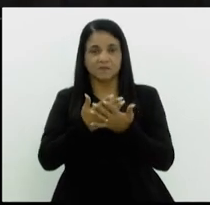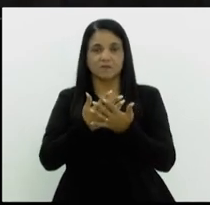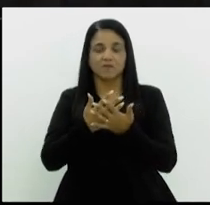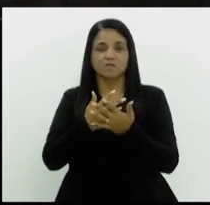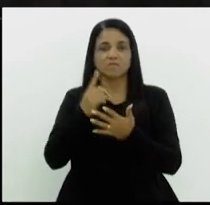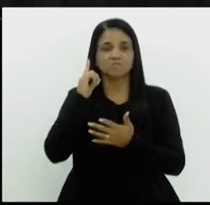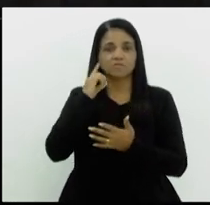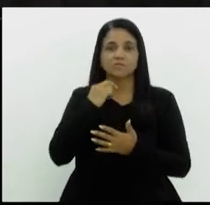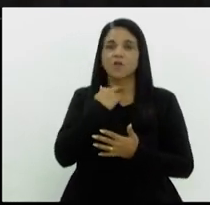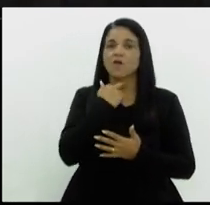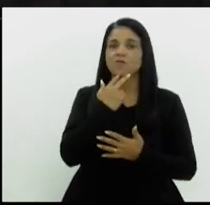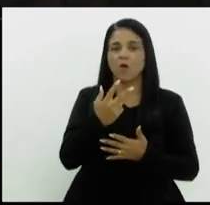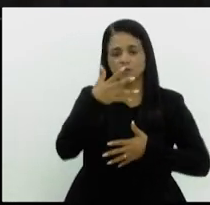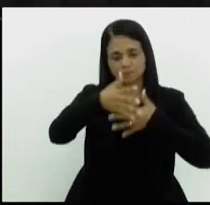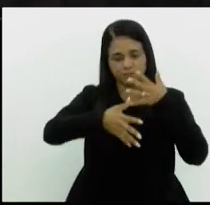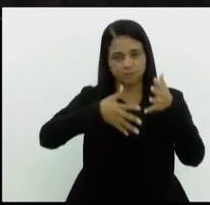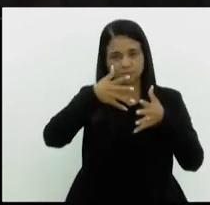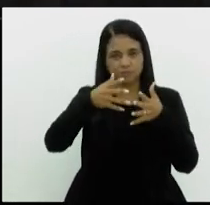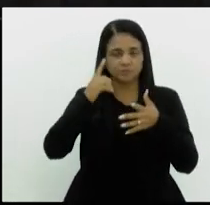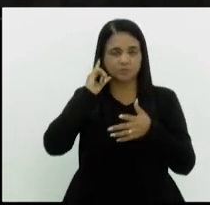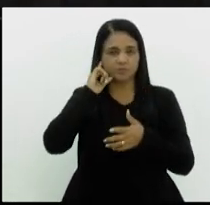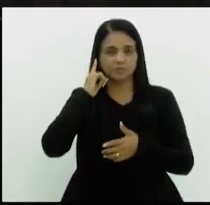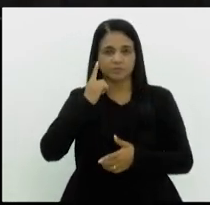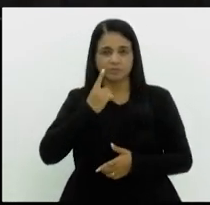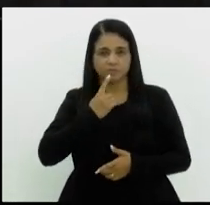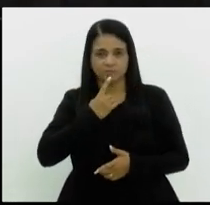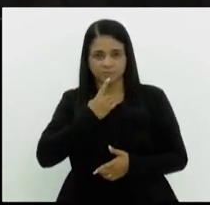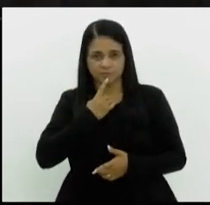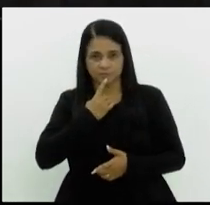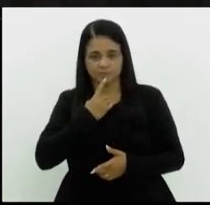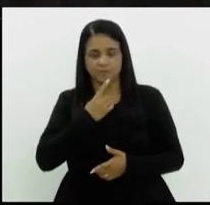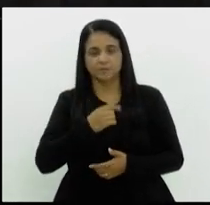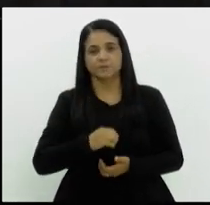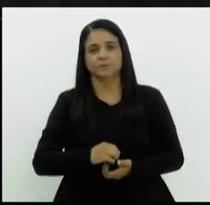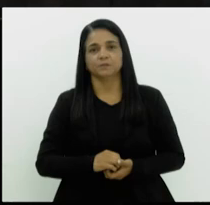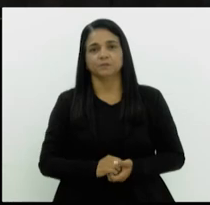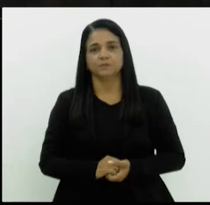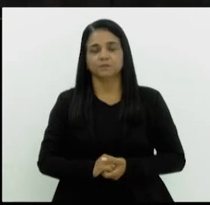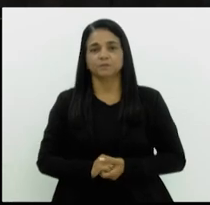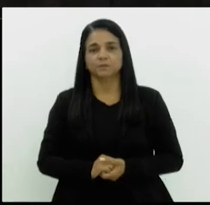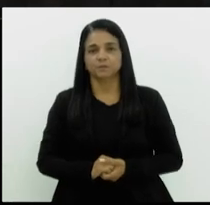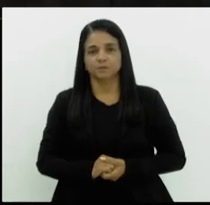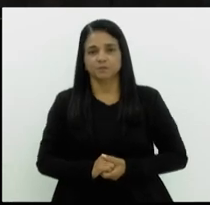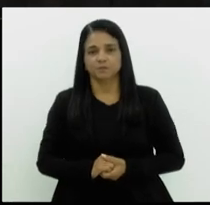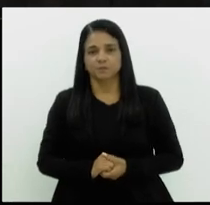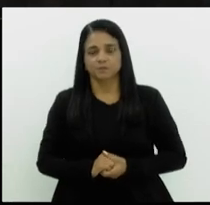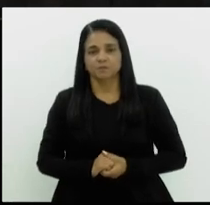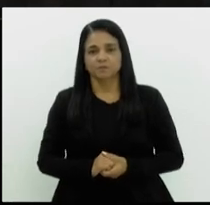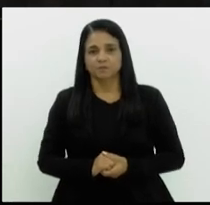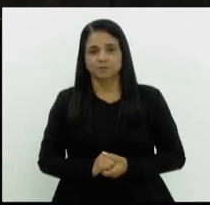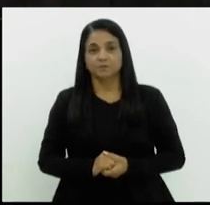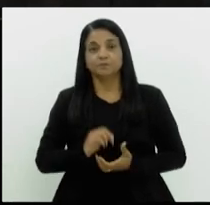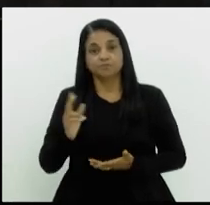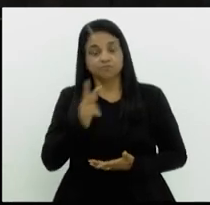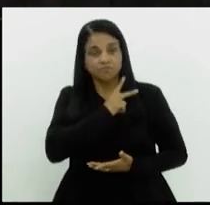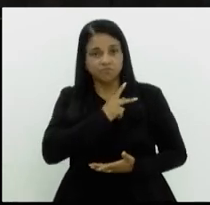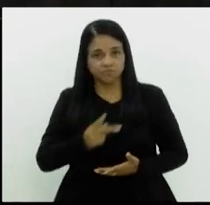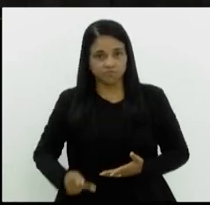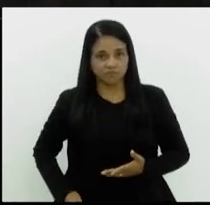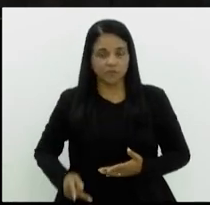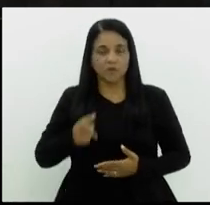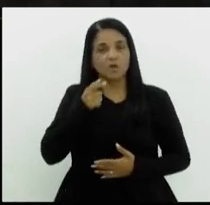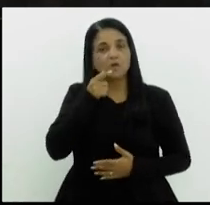nossa voz aos deficientes auditivos. Senhor presidente,